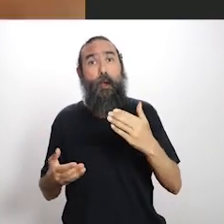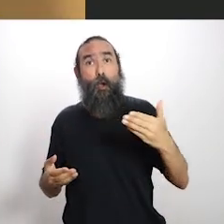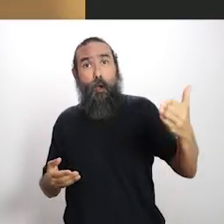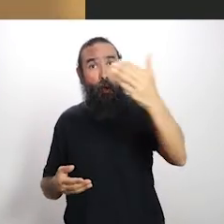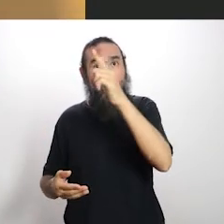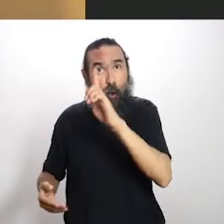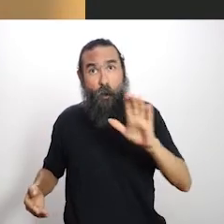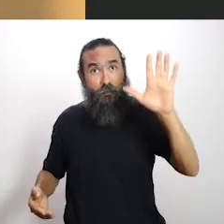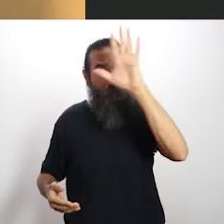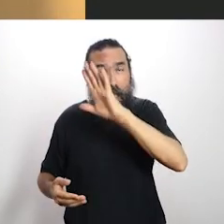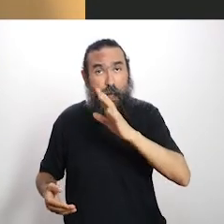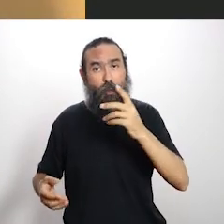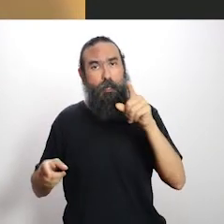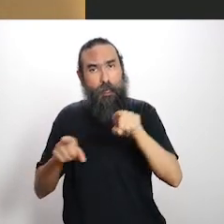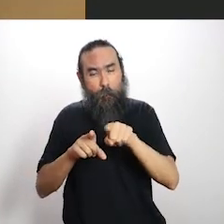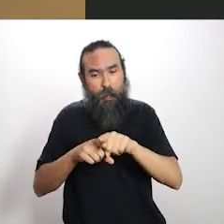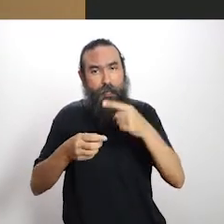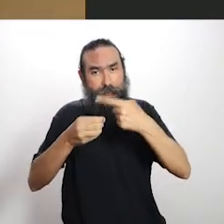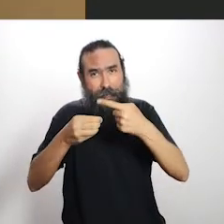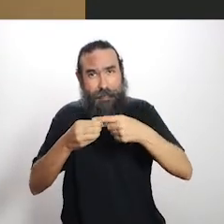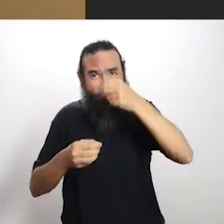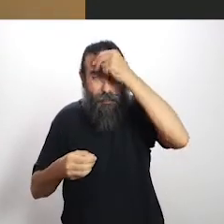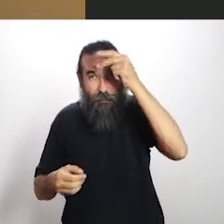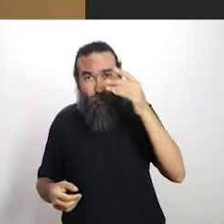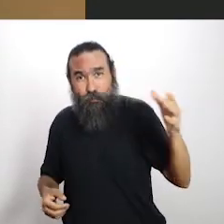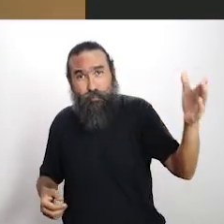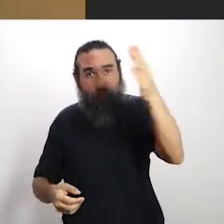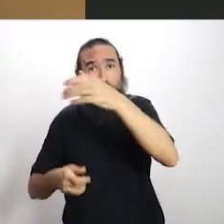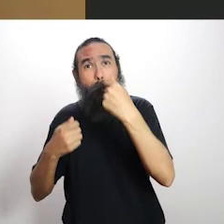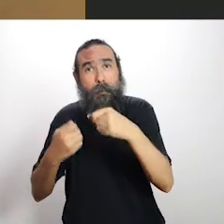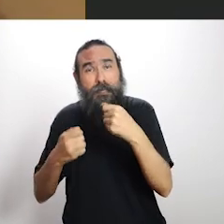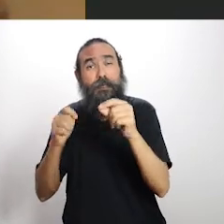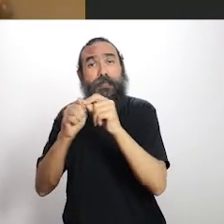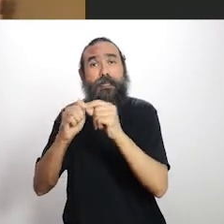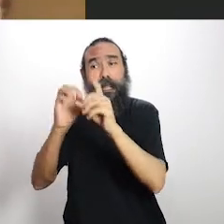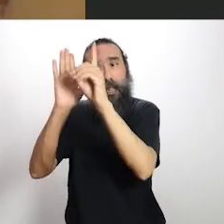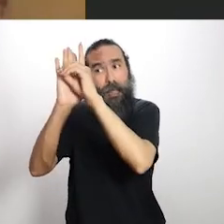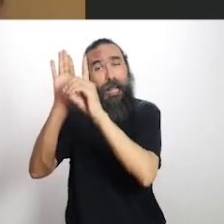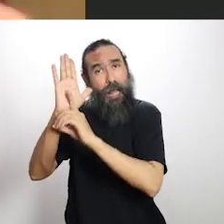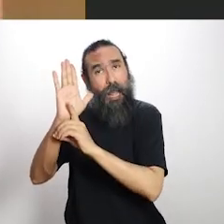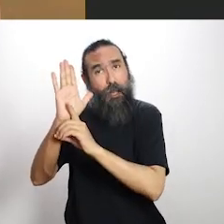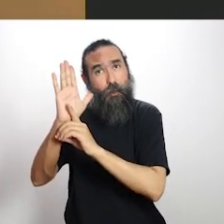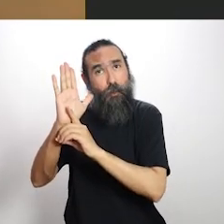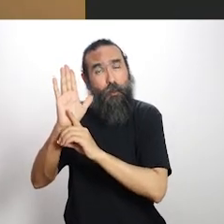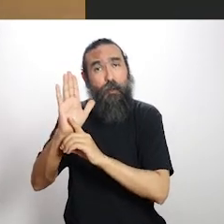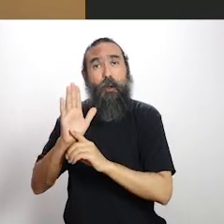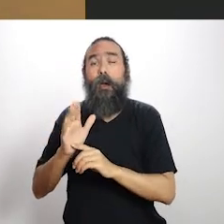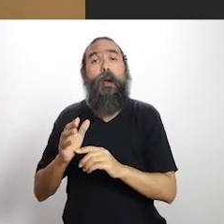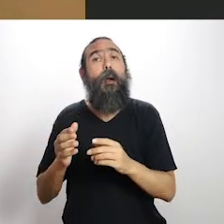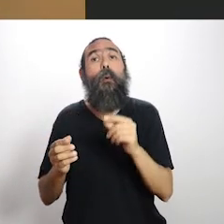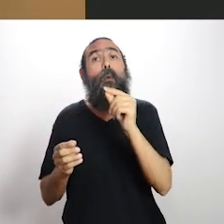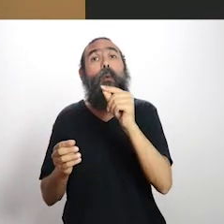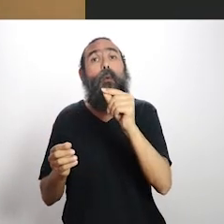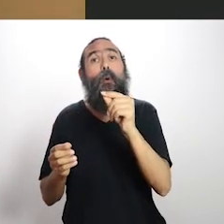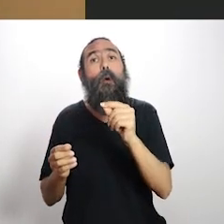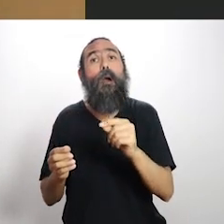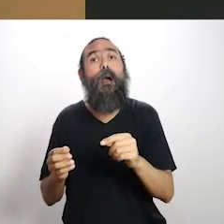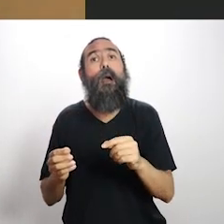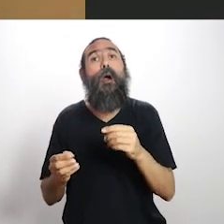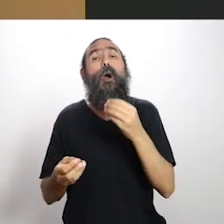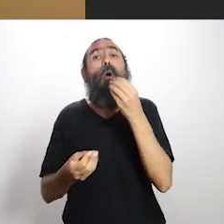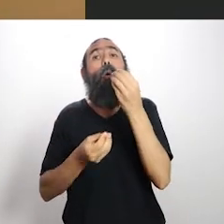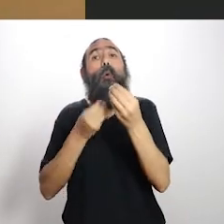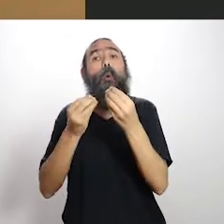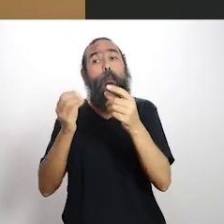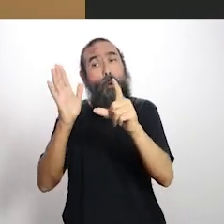legalizar a entrada desse recurso nos cofres da prefeitura isso é muito importante também porque senão não entra então tem